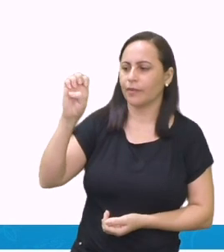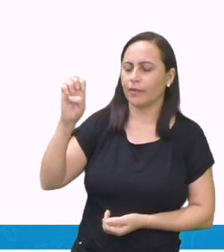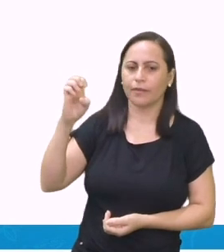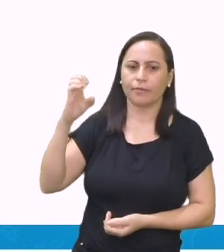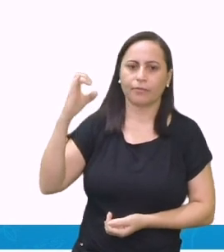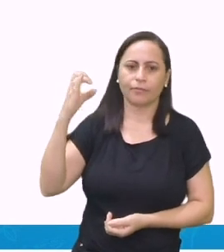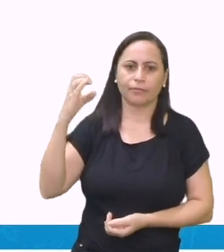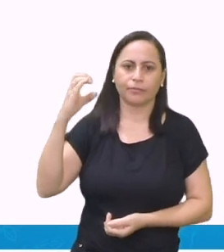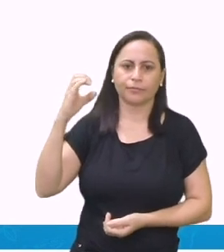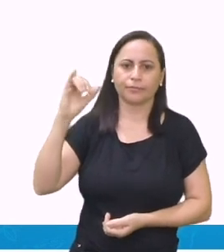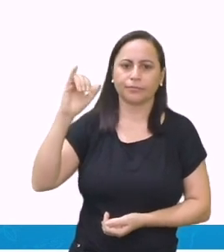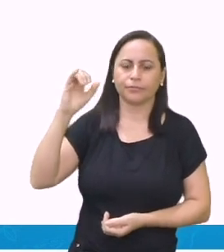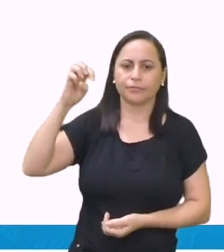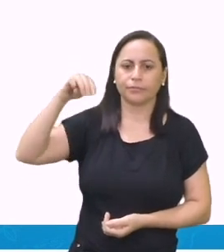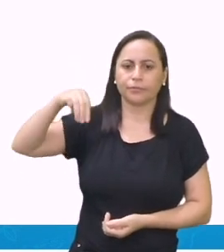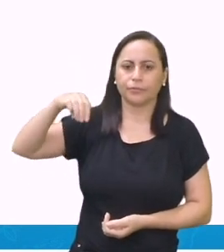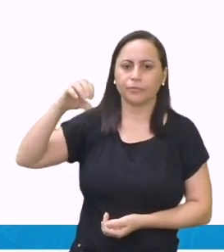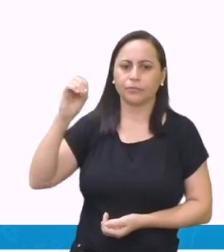15º.